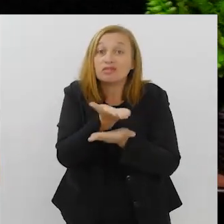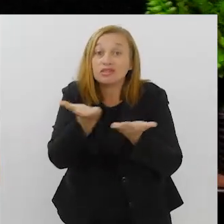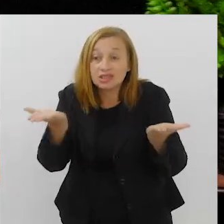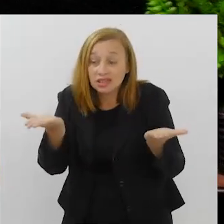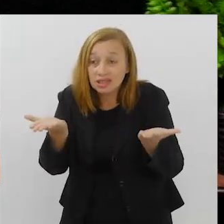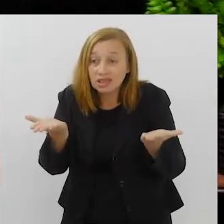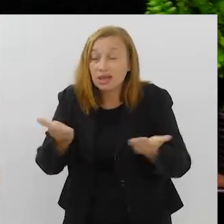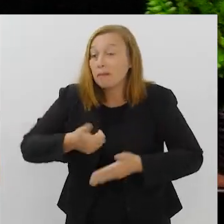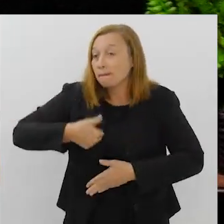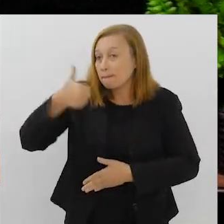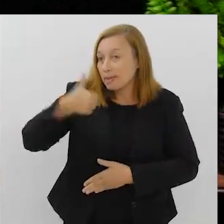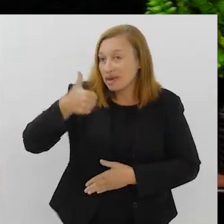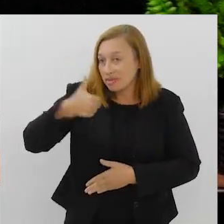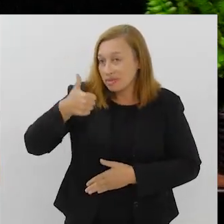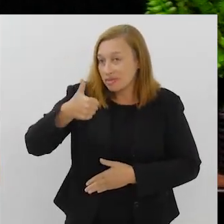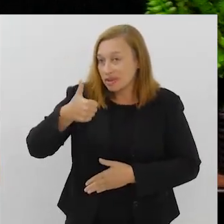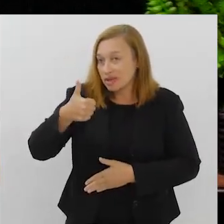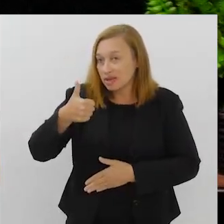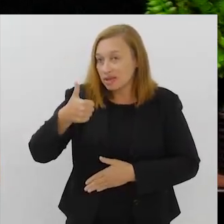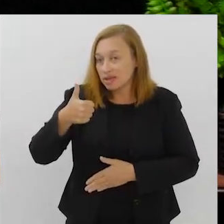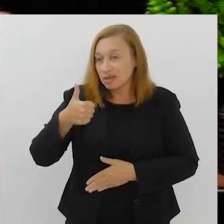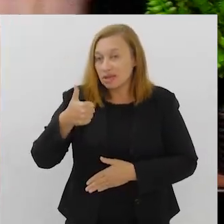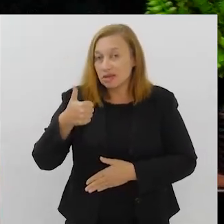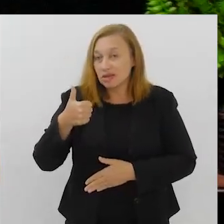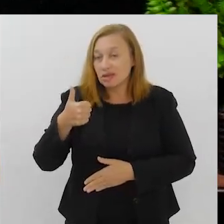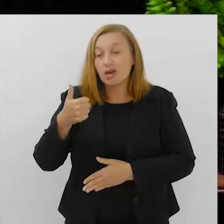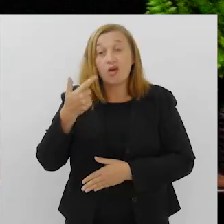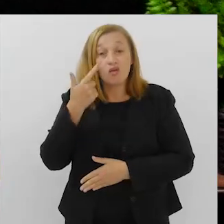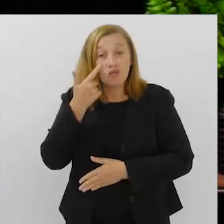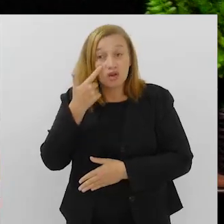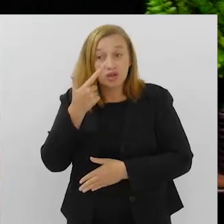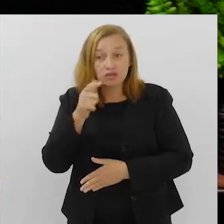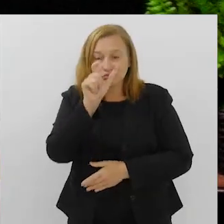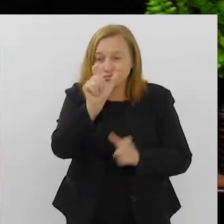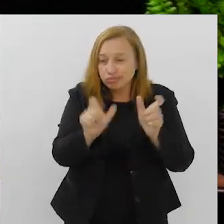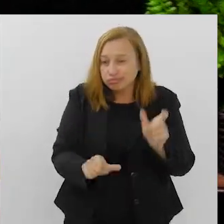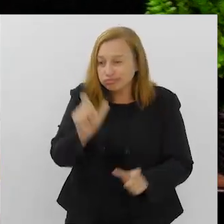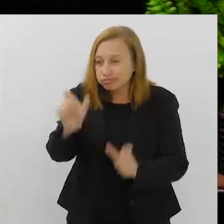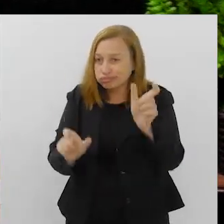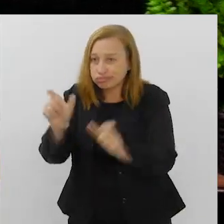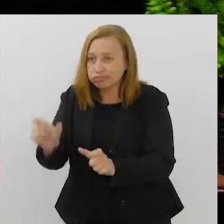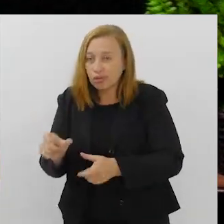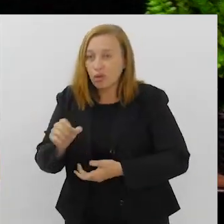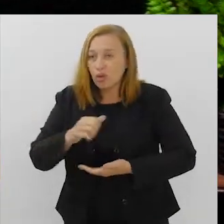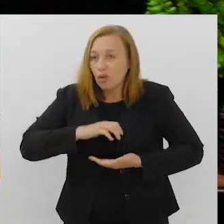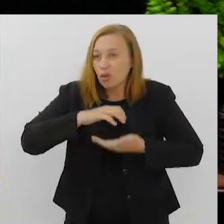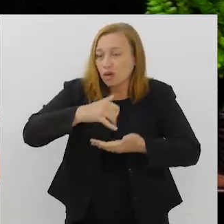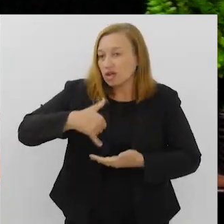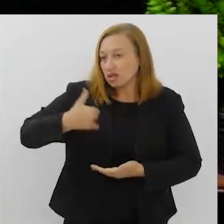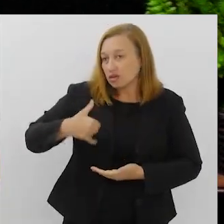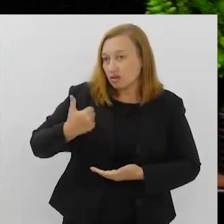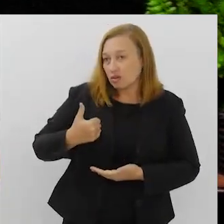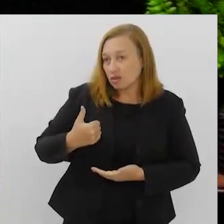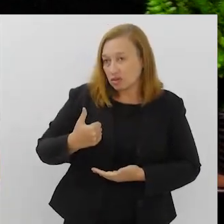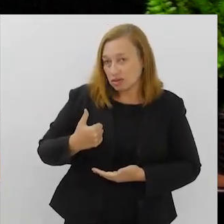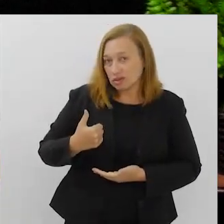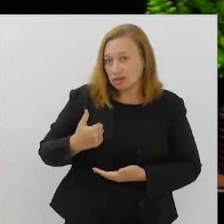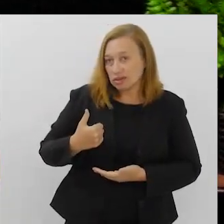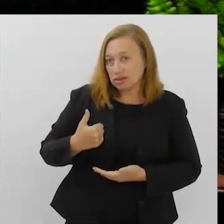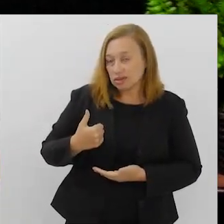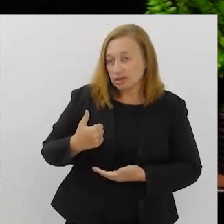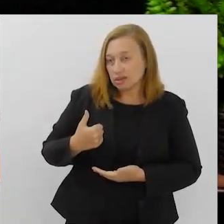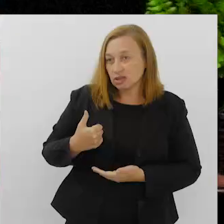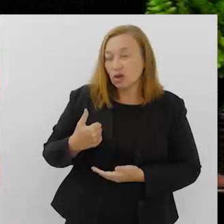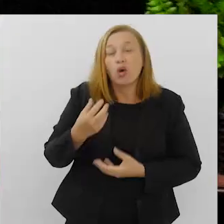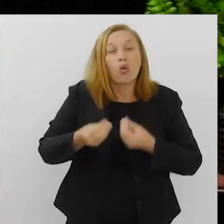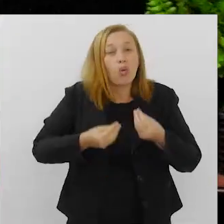as pessoas para que, primeiramente, olhem para as pessoas idosas do seu redor. Muitas